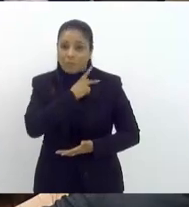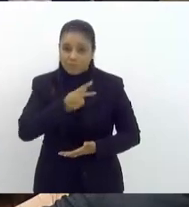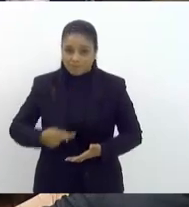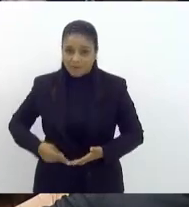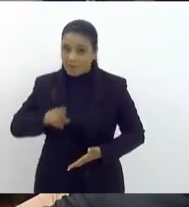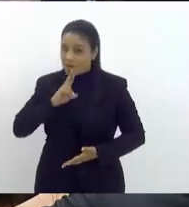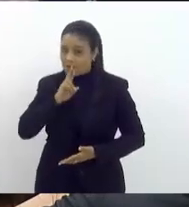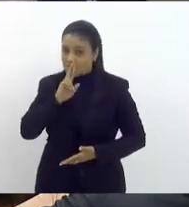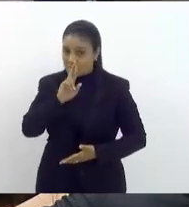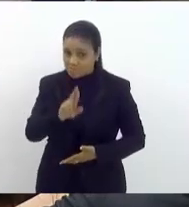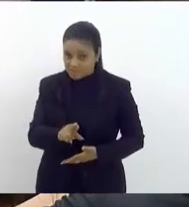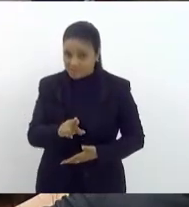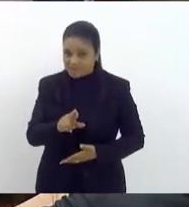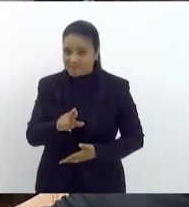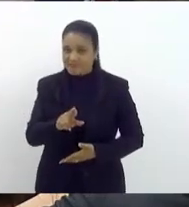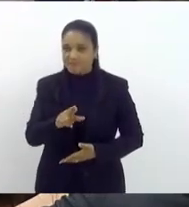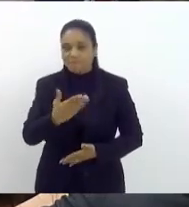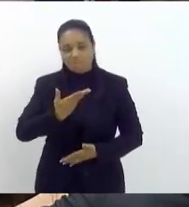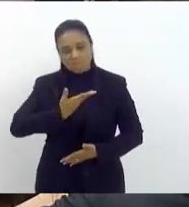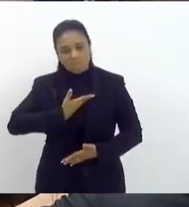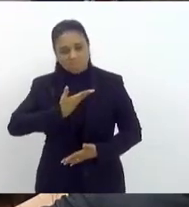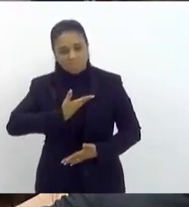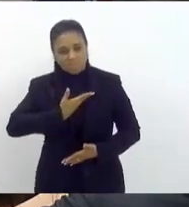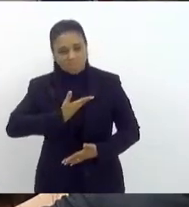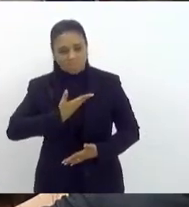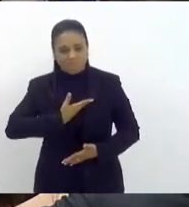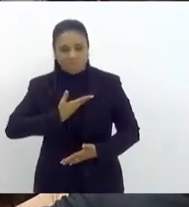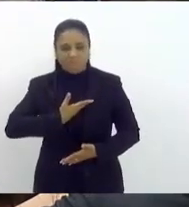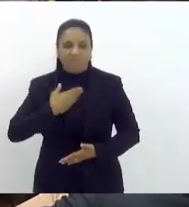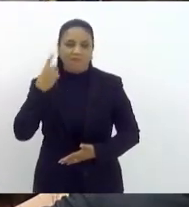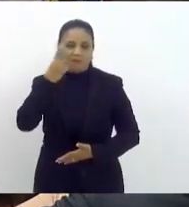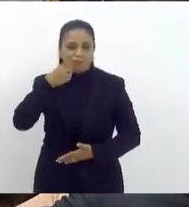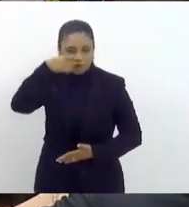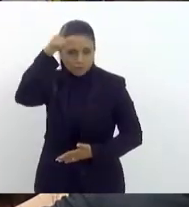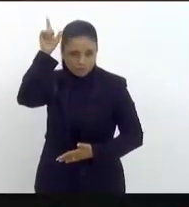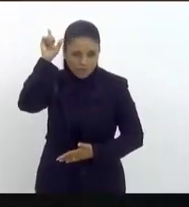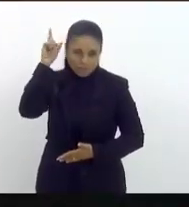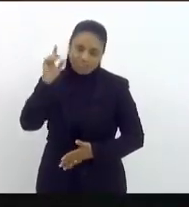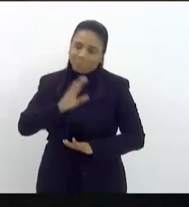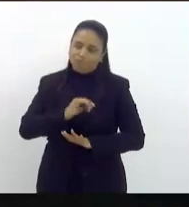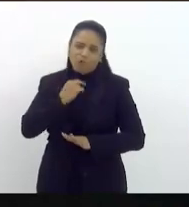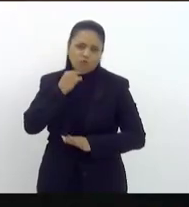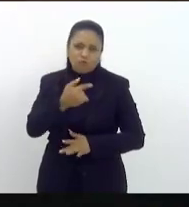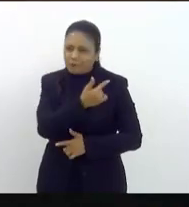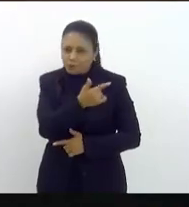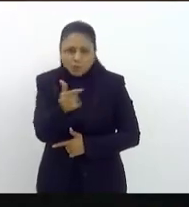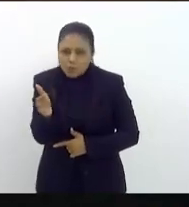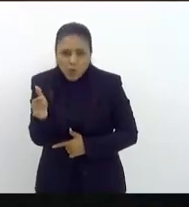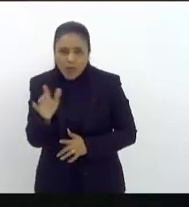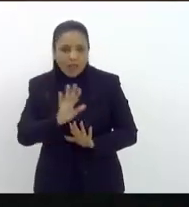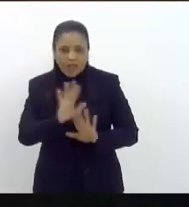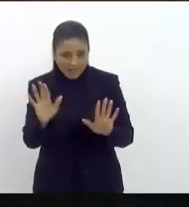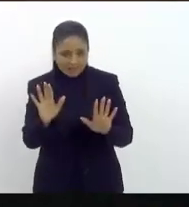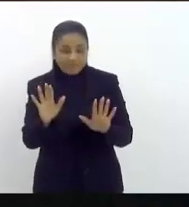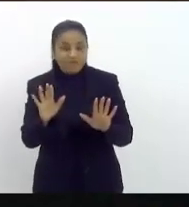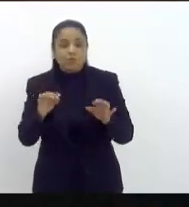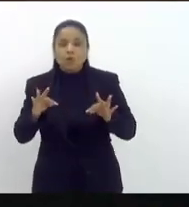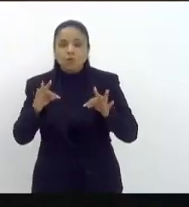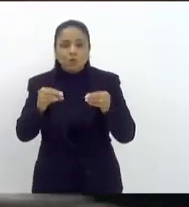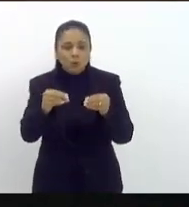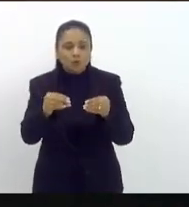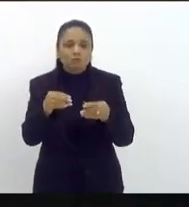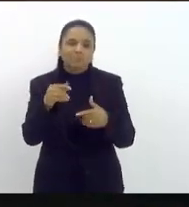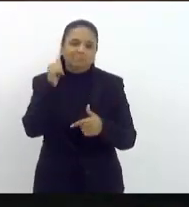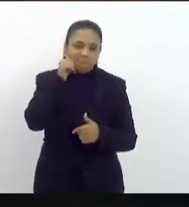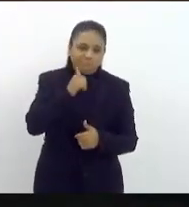responder aqui ao nosso querido Deputado Luiz Paulo Sem dúvida nenhuma todos aqueles e aquelas que assim